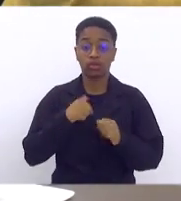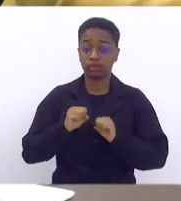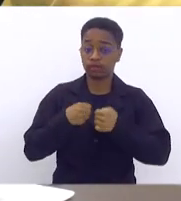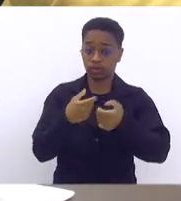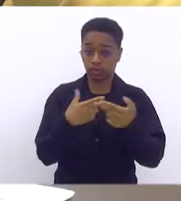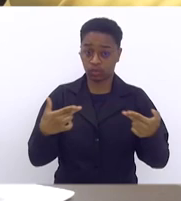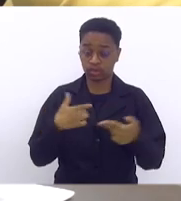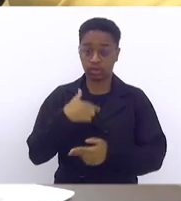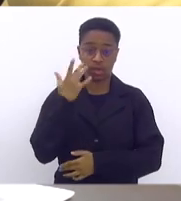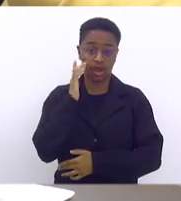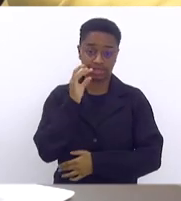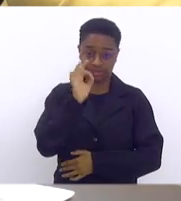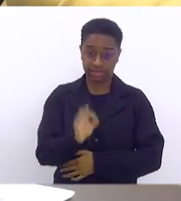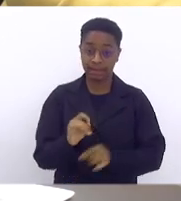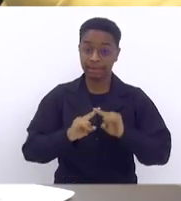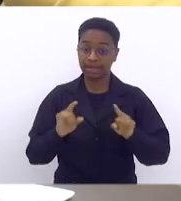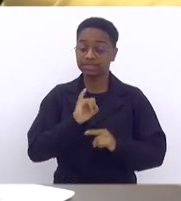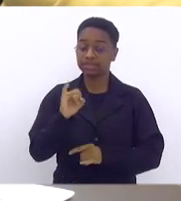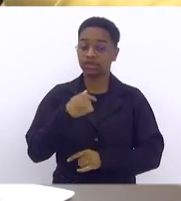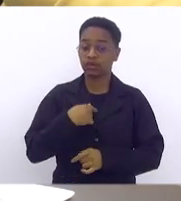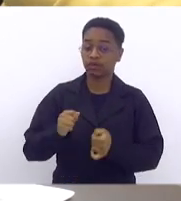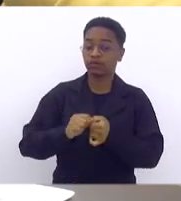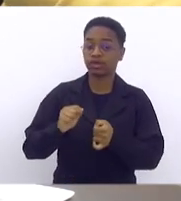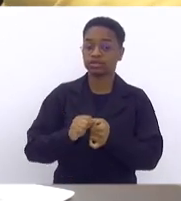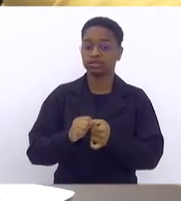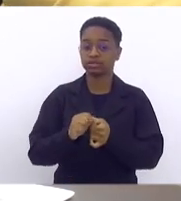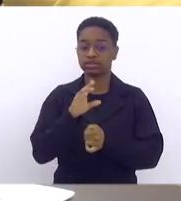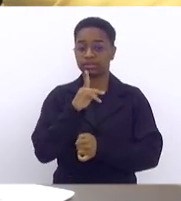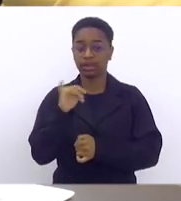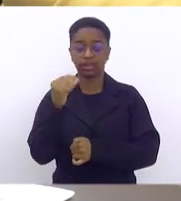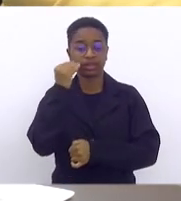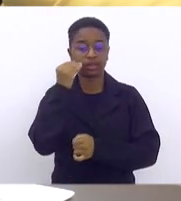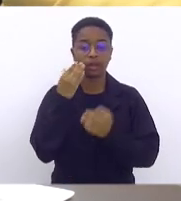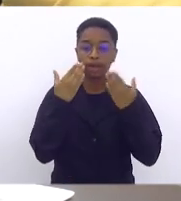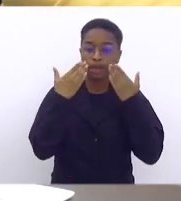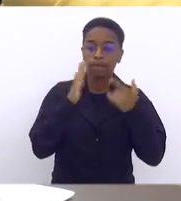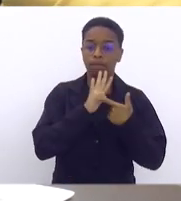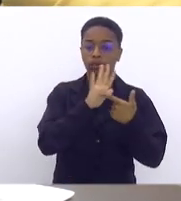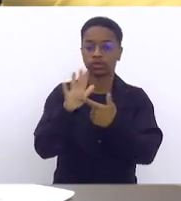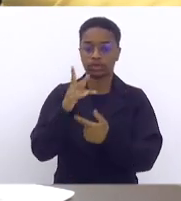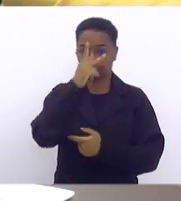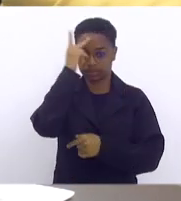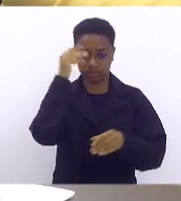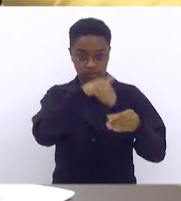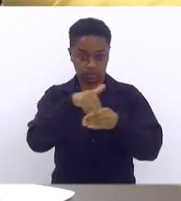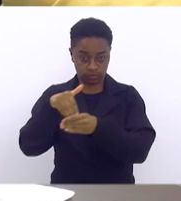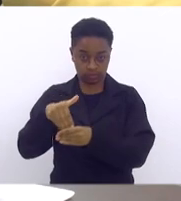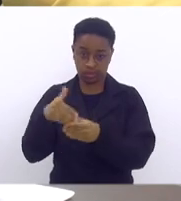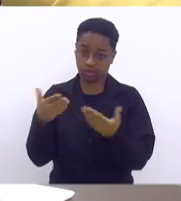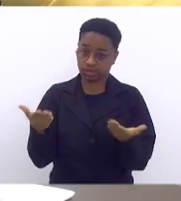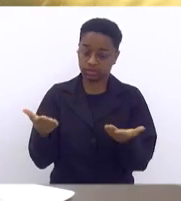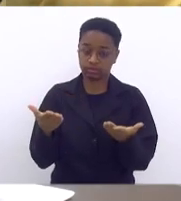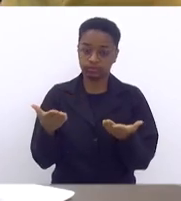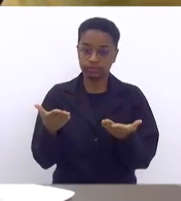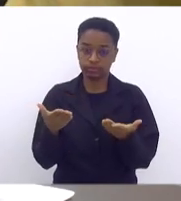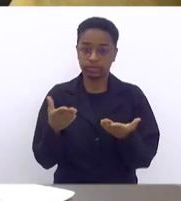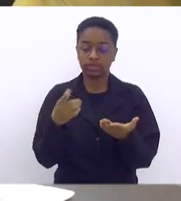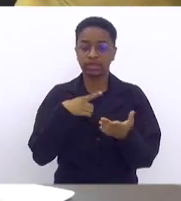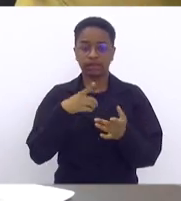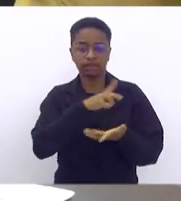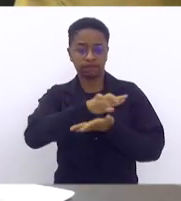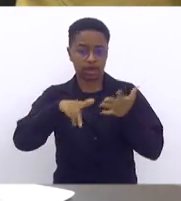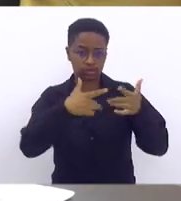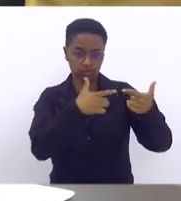Mas, a partir do momento que eu faço uma CPI de trampolim político, de mostrar para o teu eleitorado, porra, tanta coisa para a gente discutir,